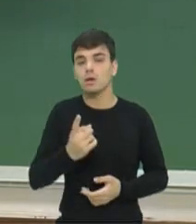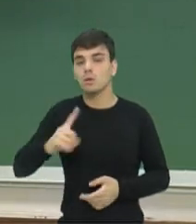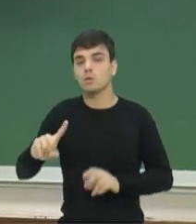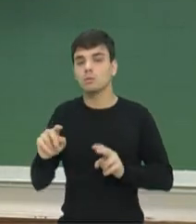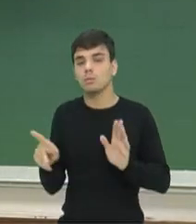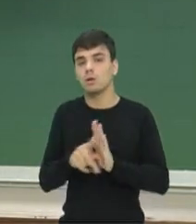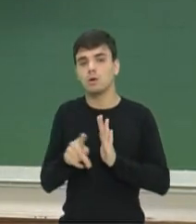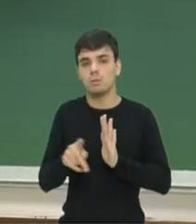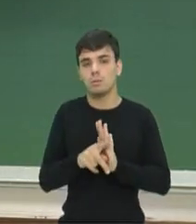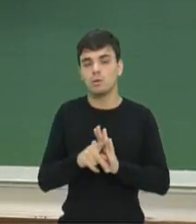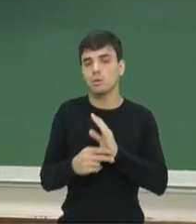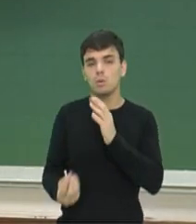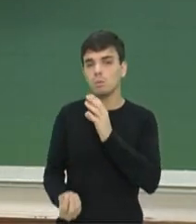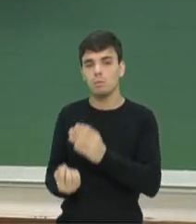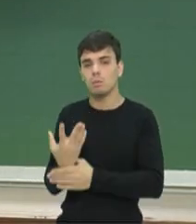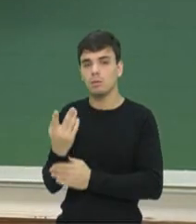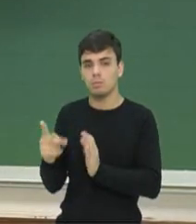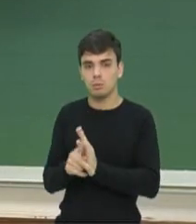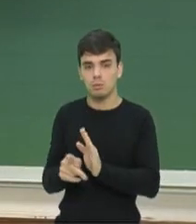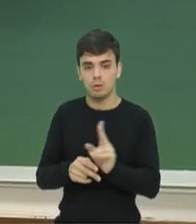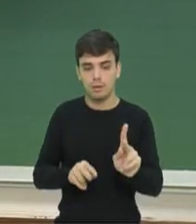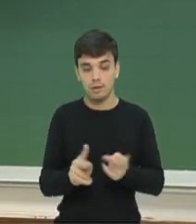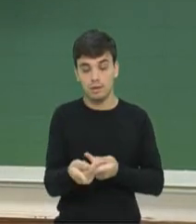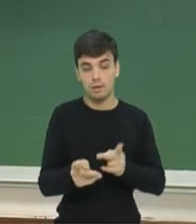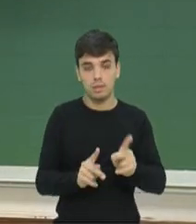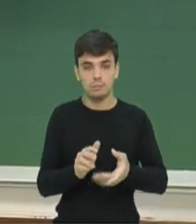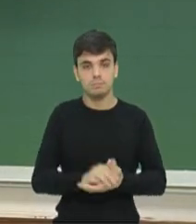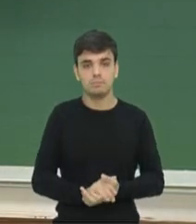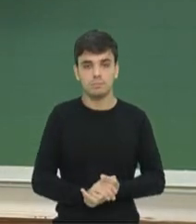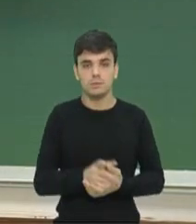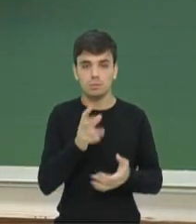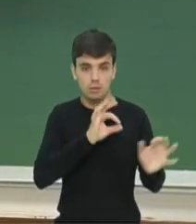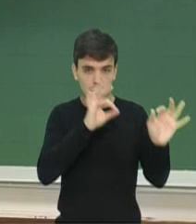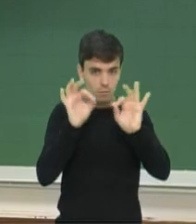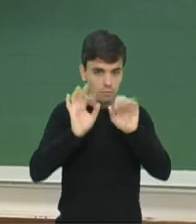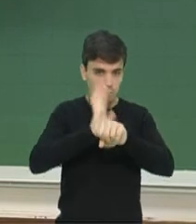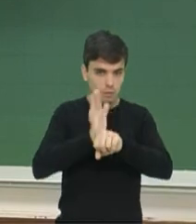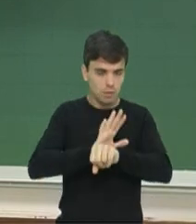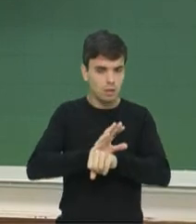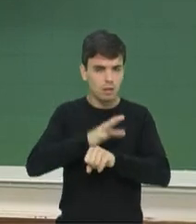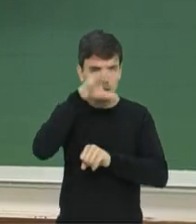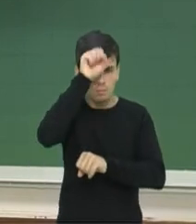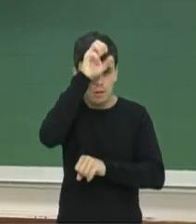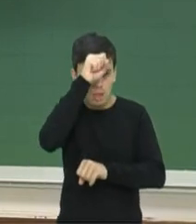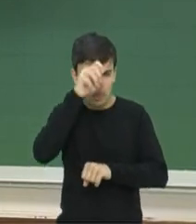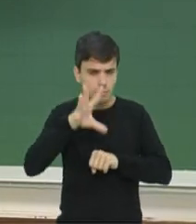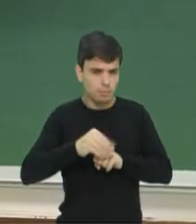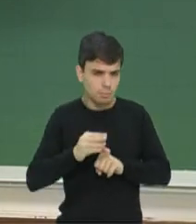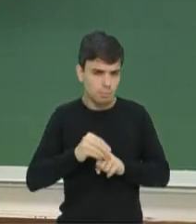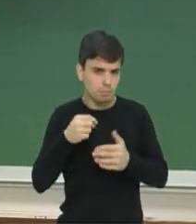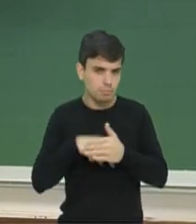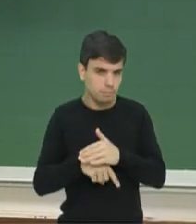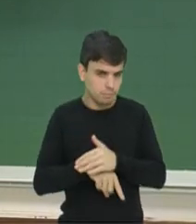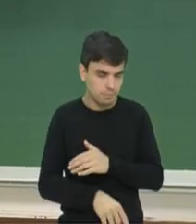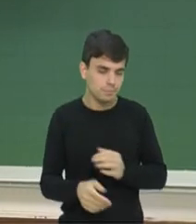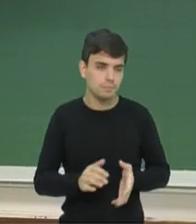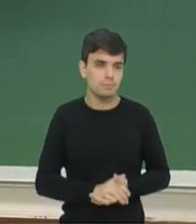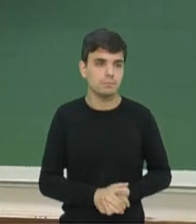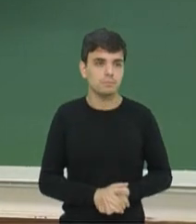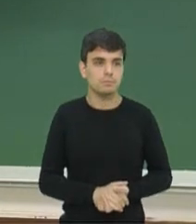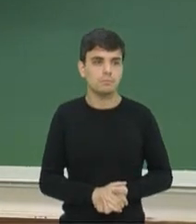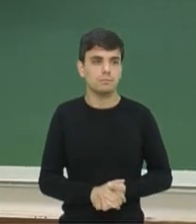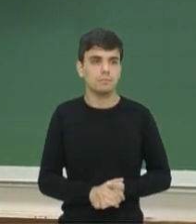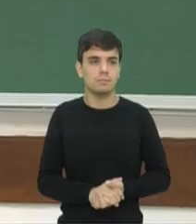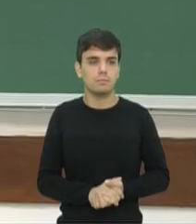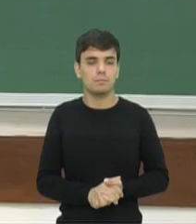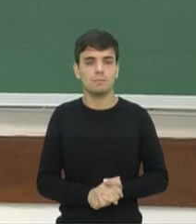de fundamentos do Karatê. Então assiste esses vídeos e aprofunda ainda mais o conhecimento da aula, do tema da aula de hoje, dentro do quadro Saiba